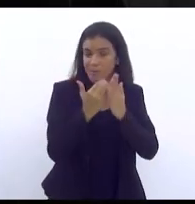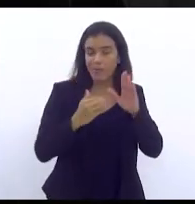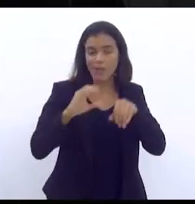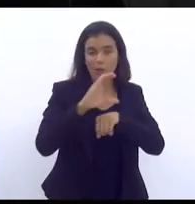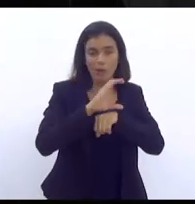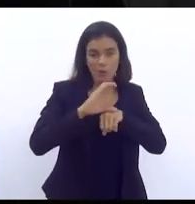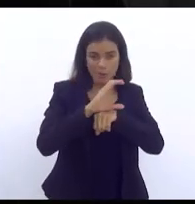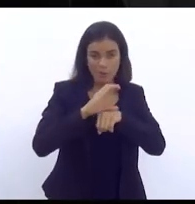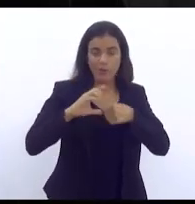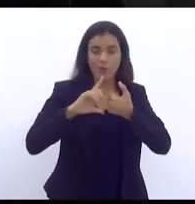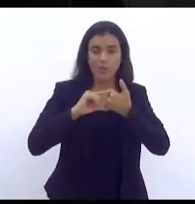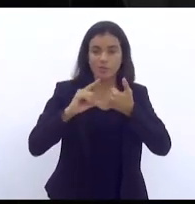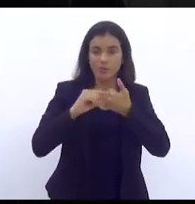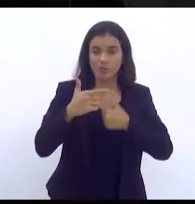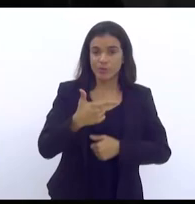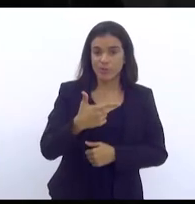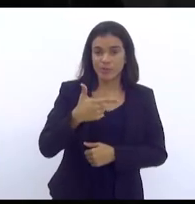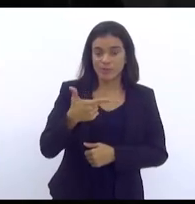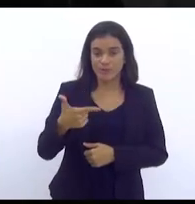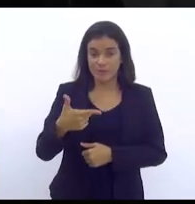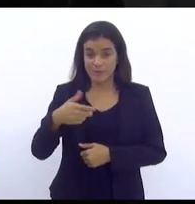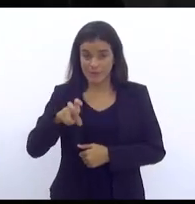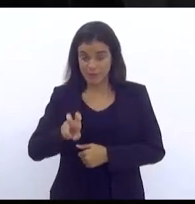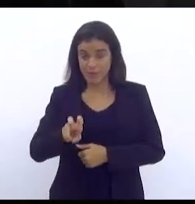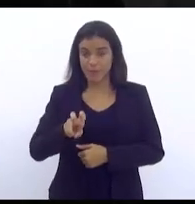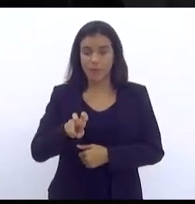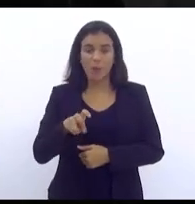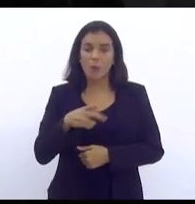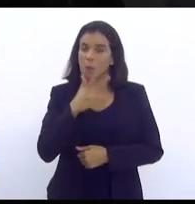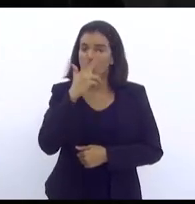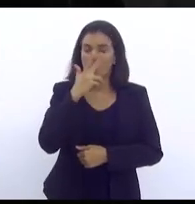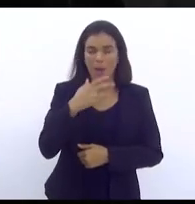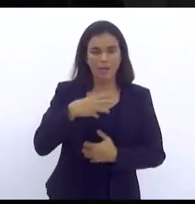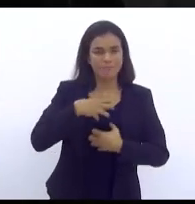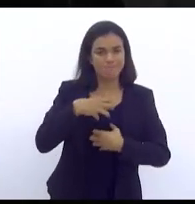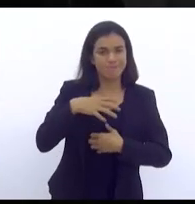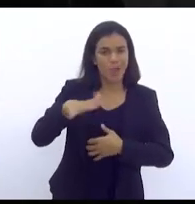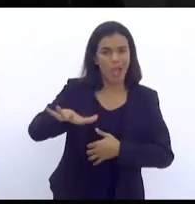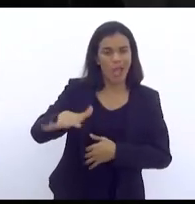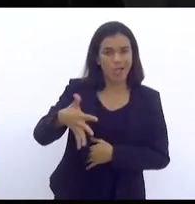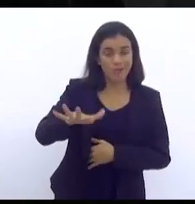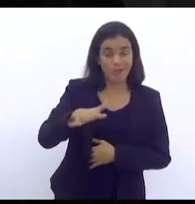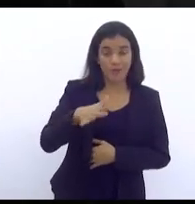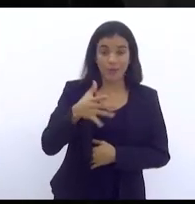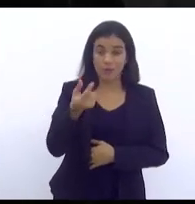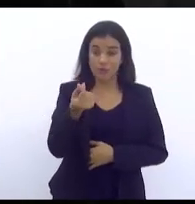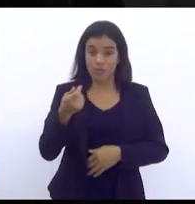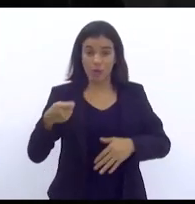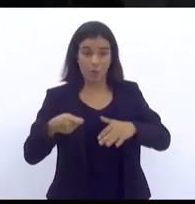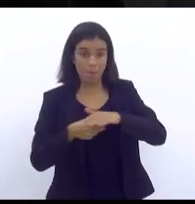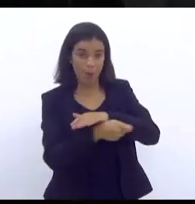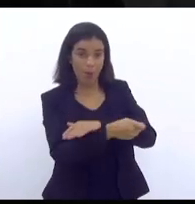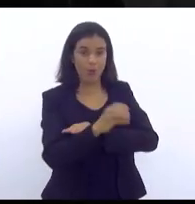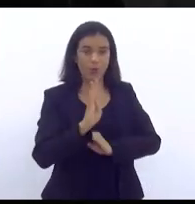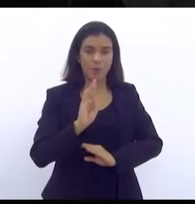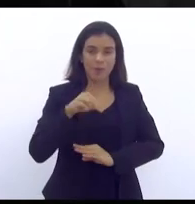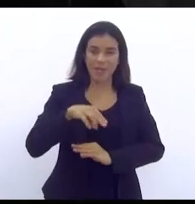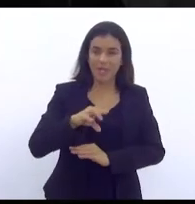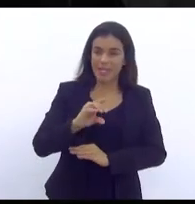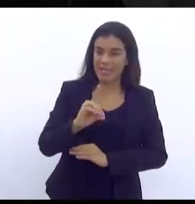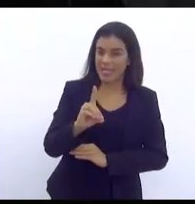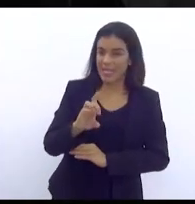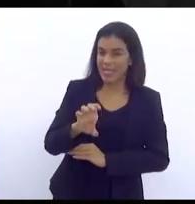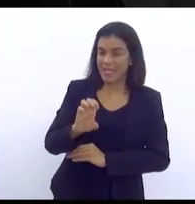artigo 225 portanto não me parece razoável que os recursos do BNDS continuem sendo